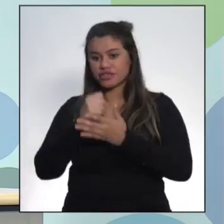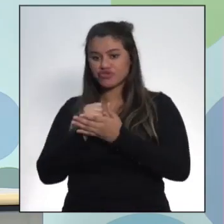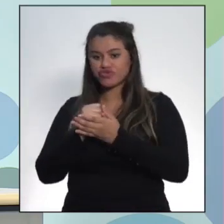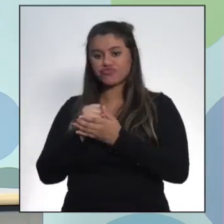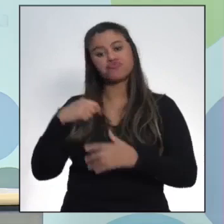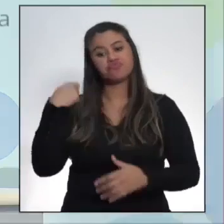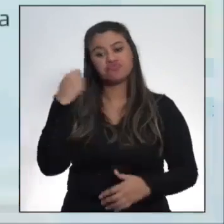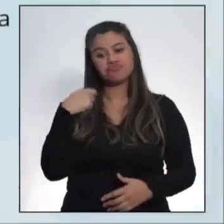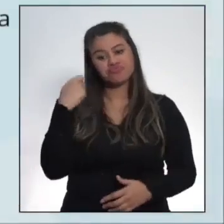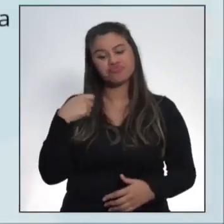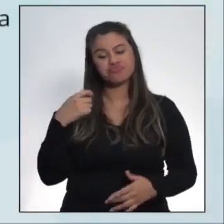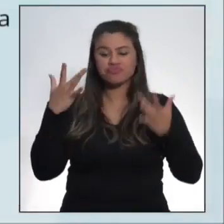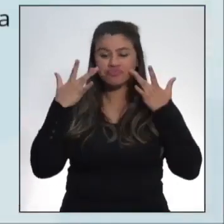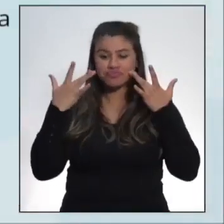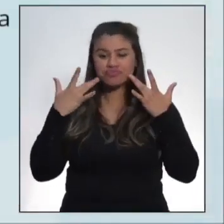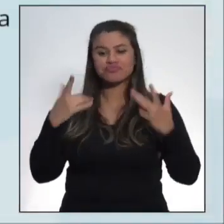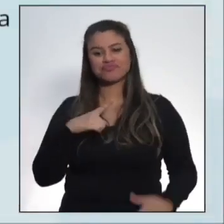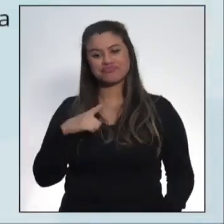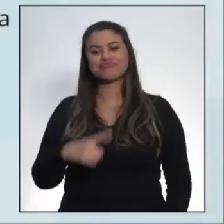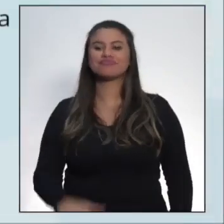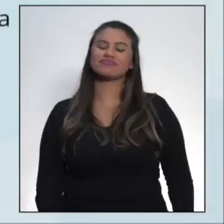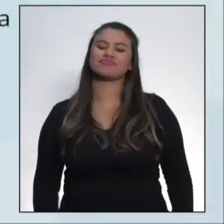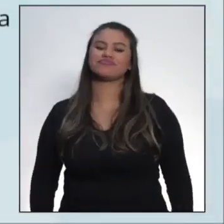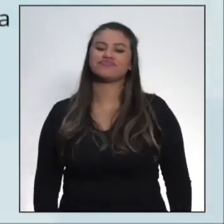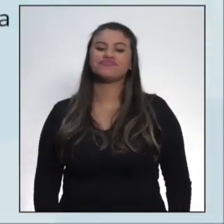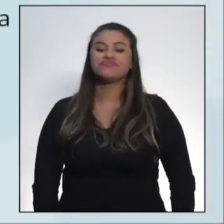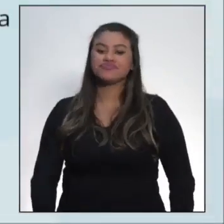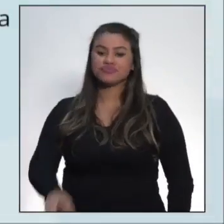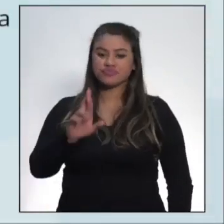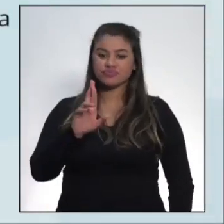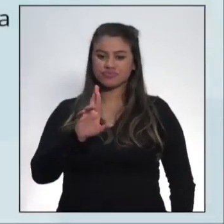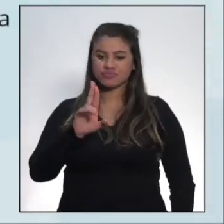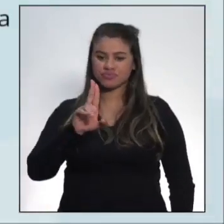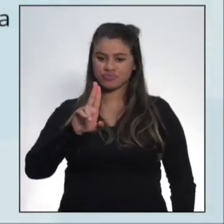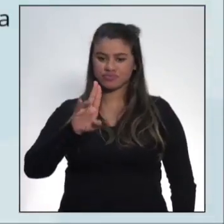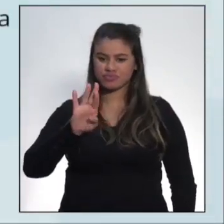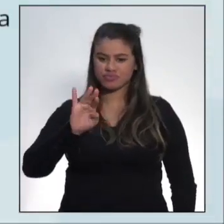lá. Na tela, qual é o objetivo da rubrica também?